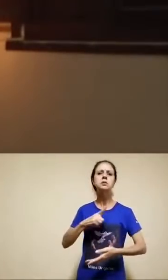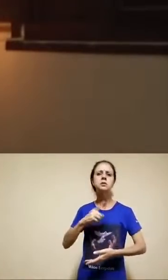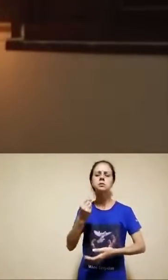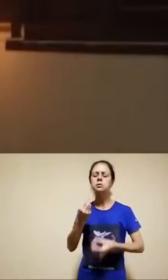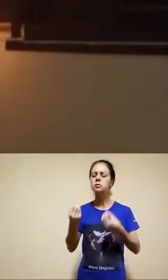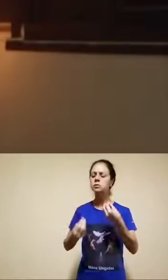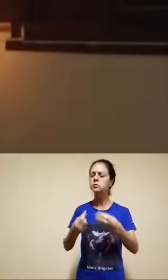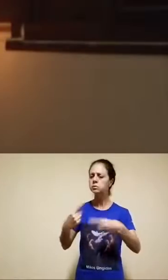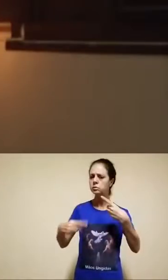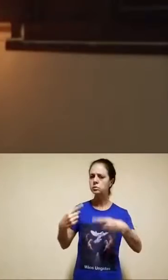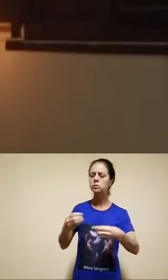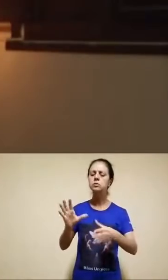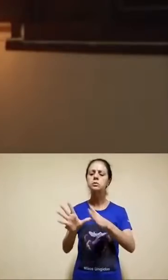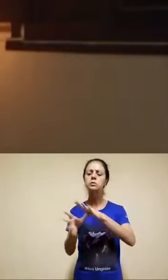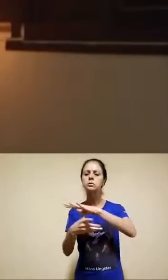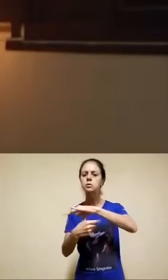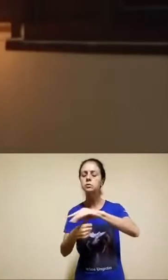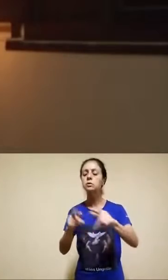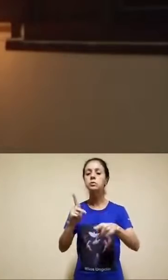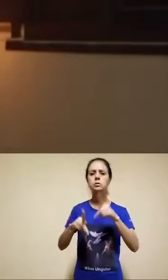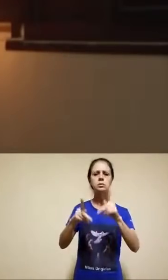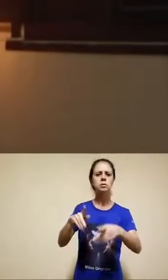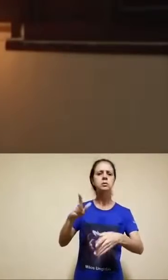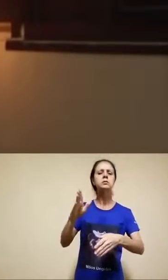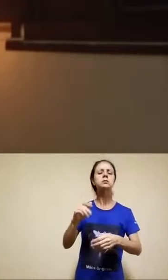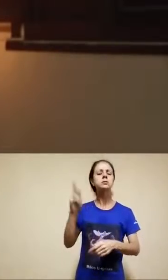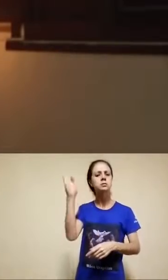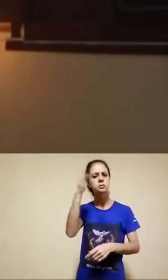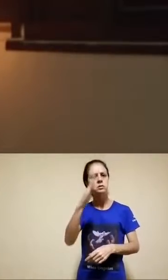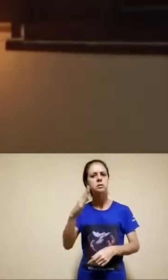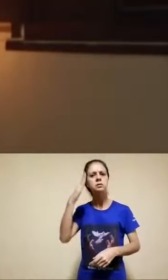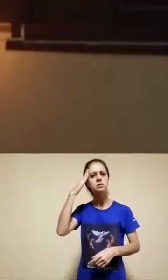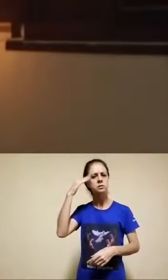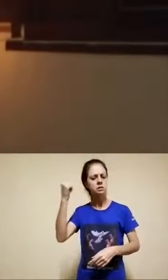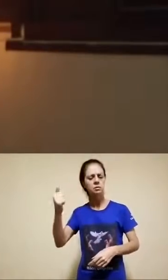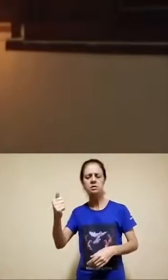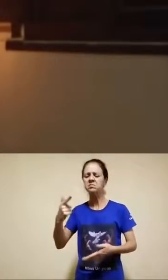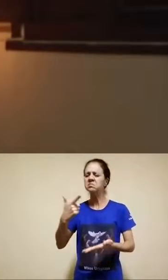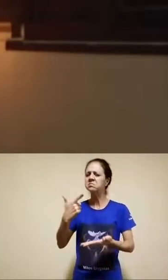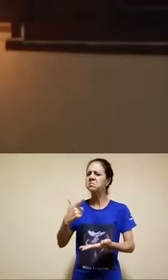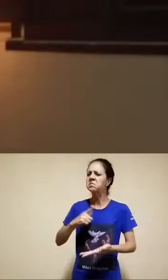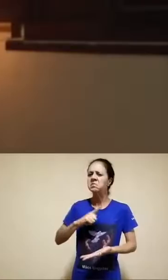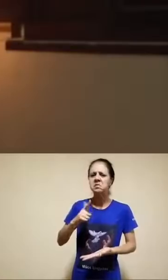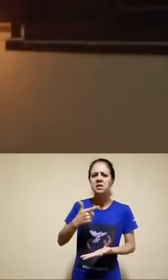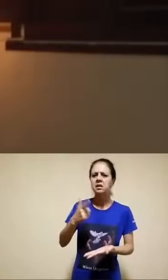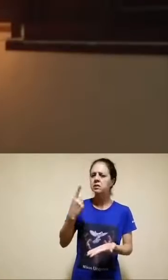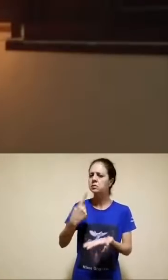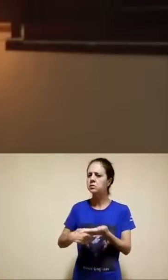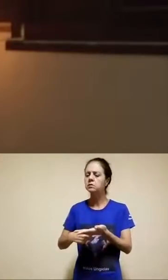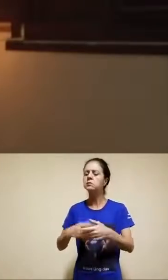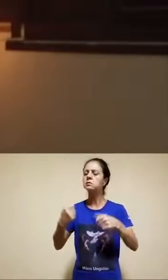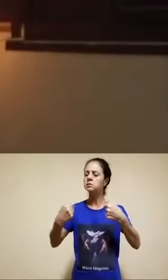de políticos, como bem sabe toda a população brasileira, que não tem nenhum compromisso com a melhoria da